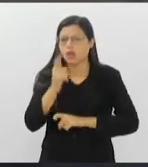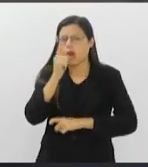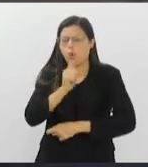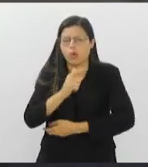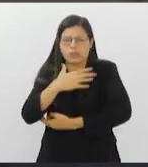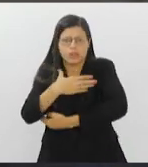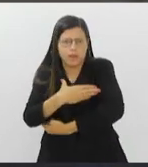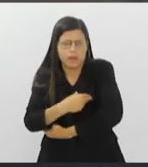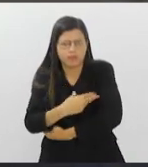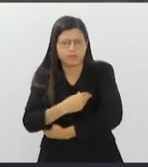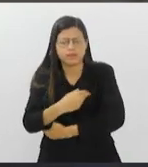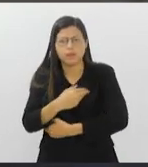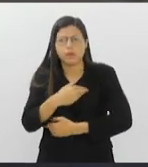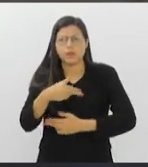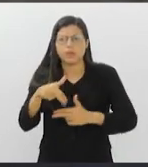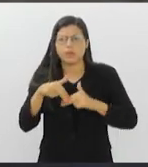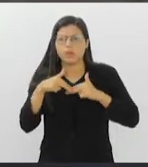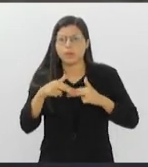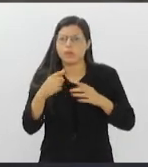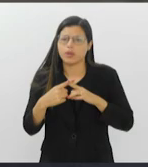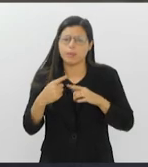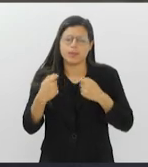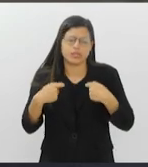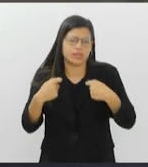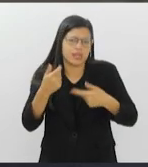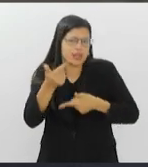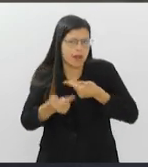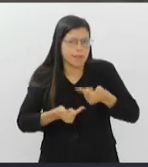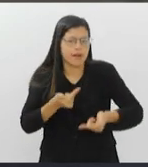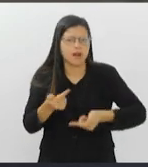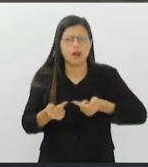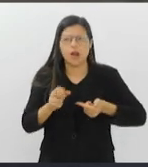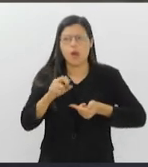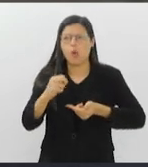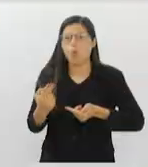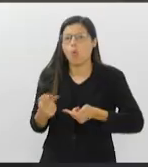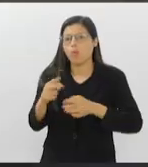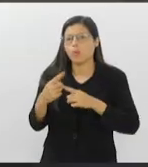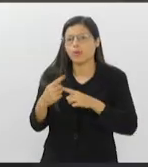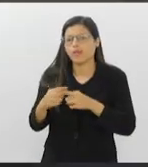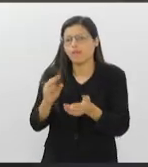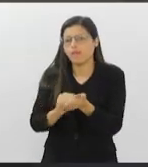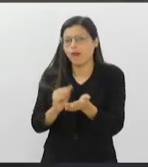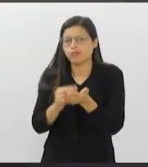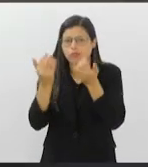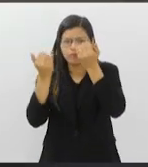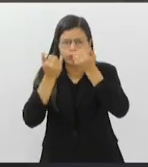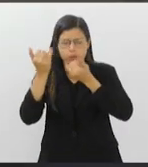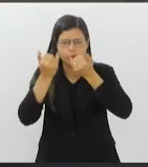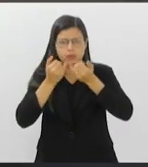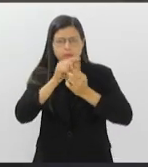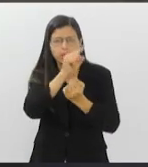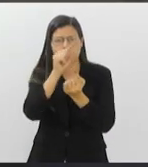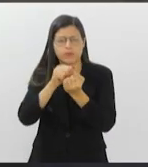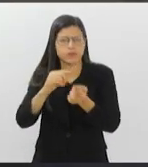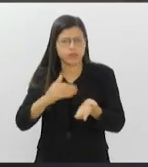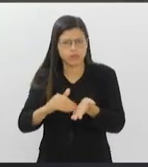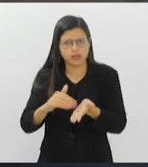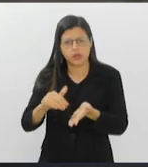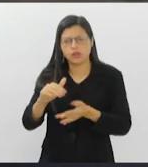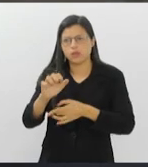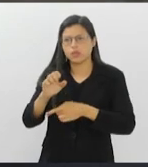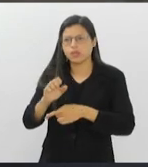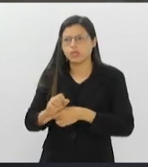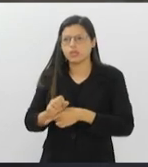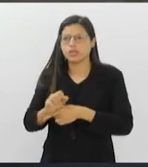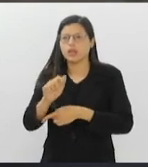aleitamento, pela questão de sobrevivência, do trabalho ou até mesmo da desinformação. O objetivo da Secretaria de Estado é